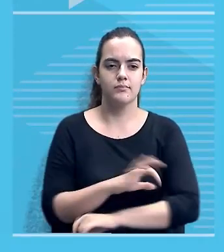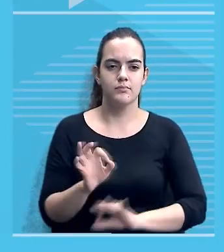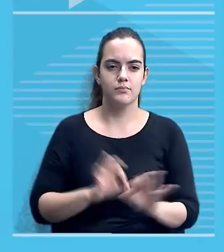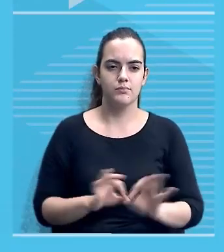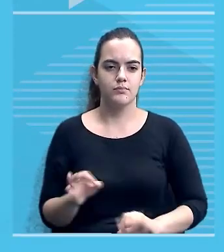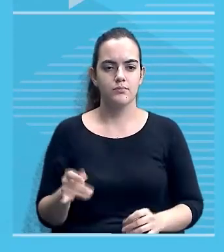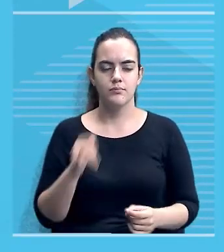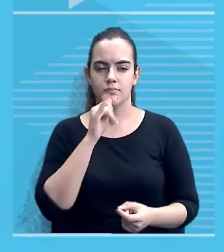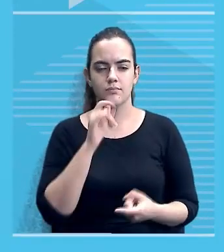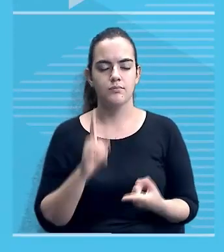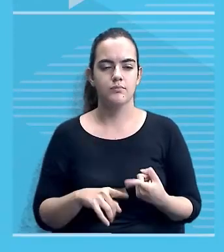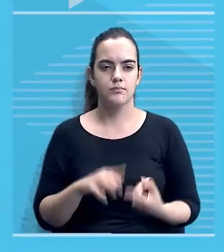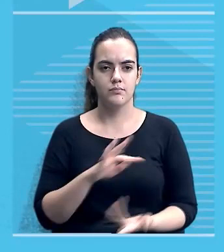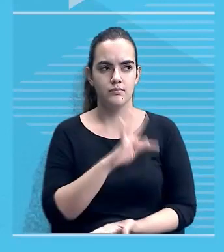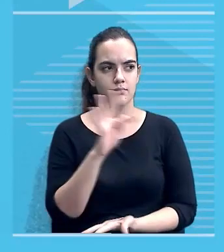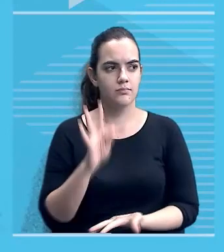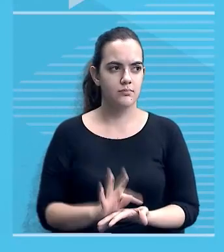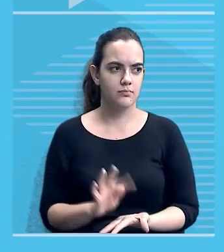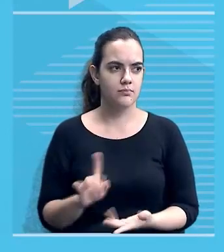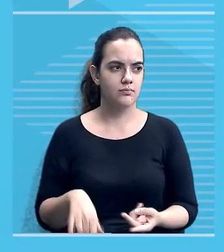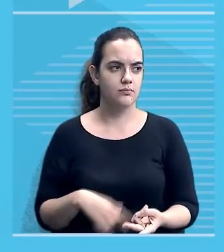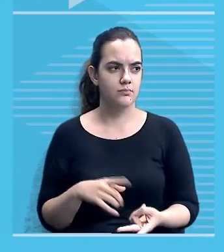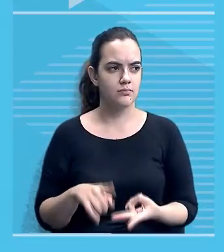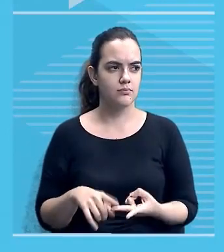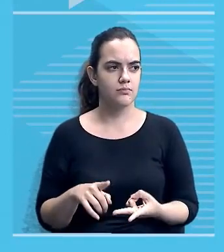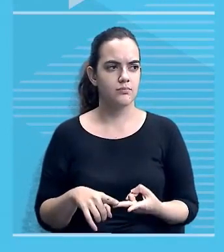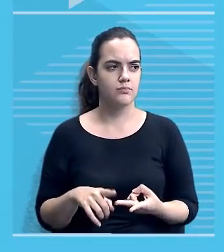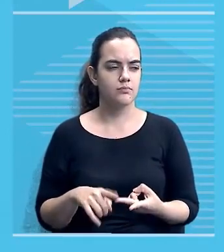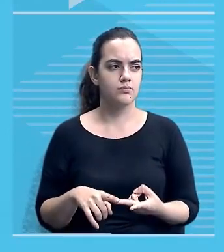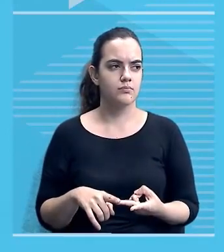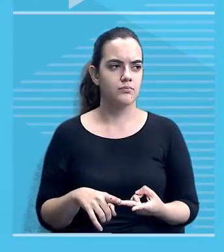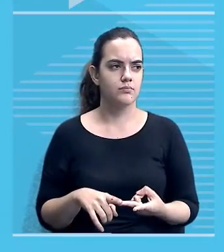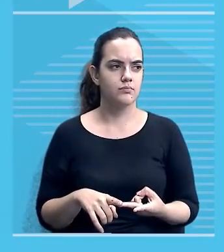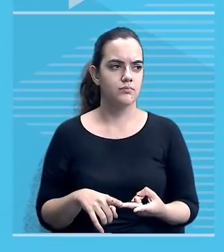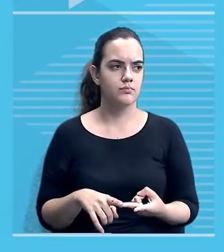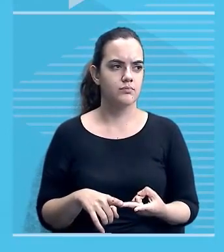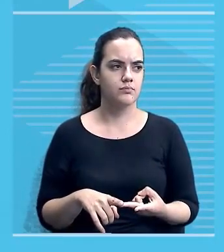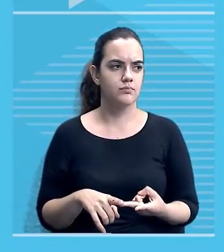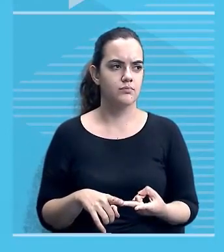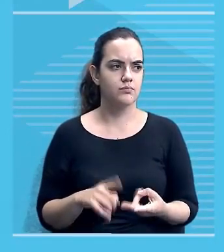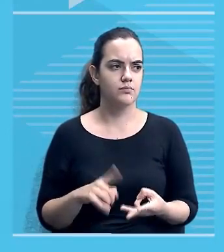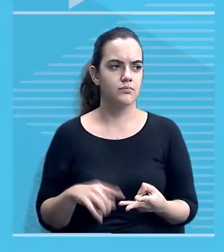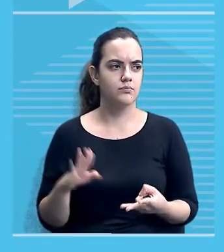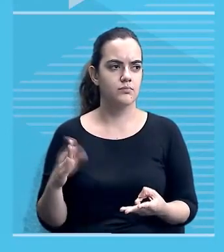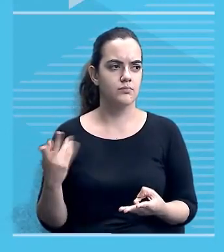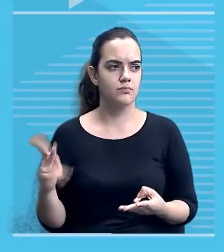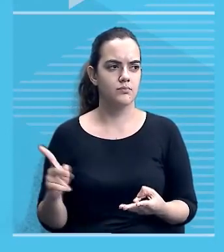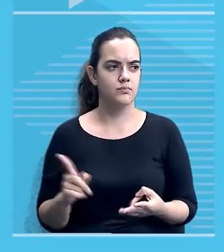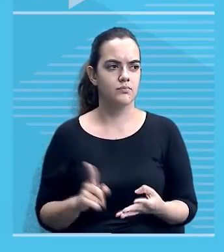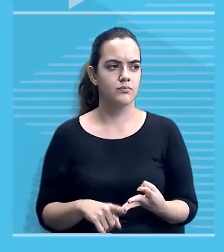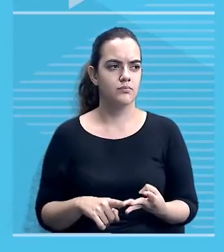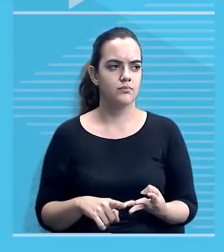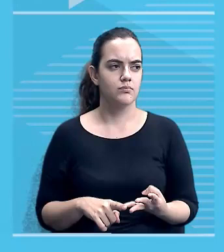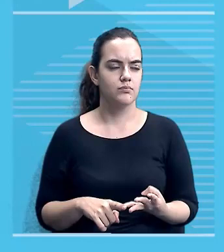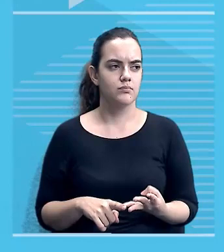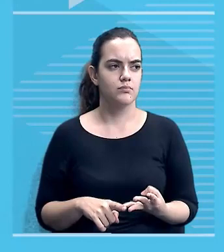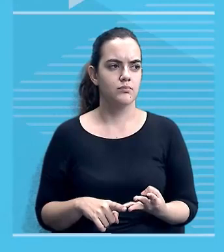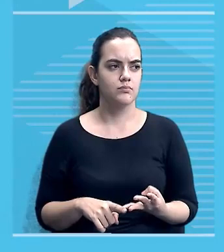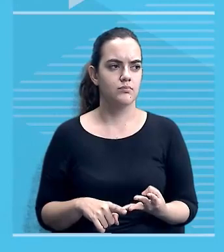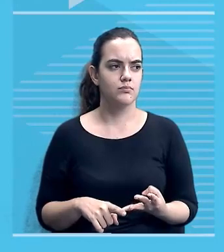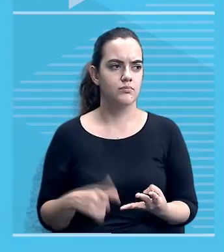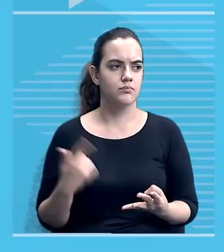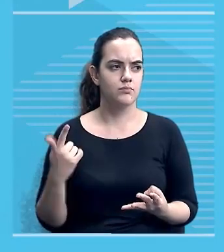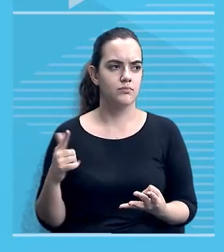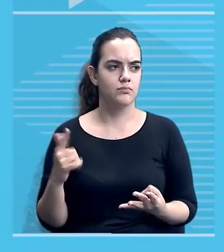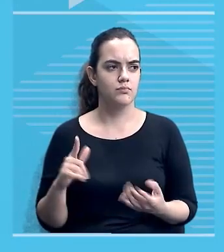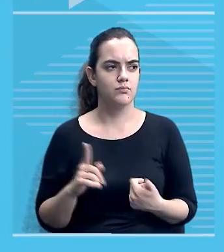Sergipe outro exemplo de cidade planejada Belo Horizonte Goiânia assim como a